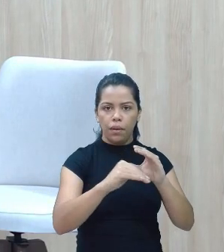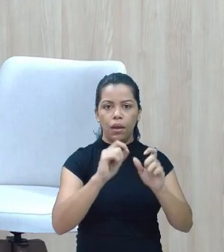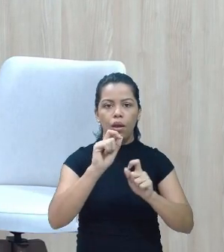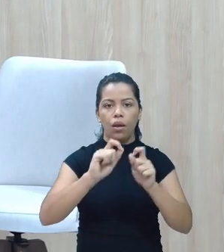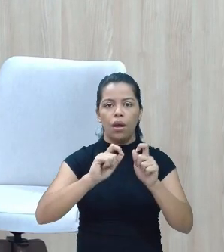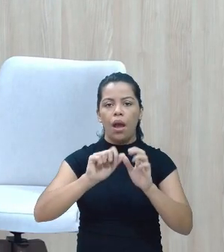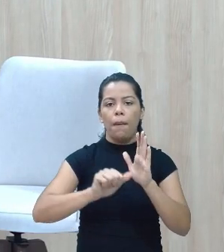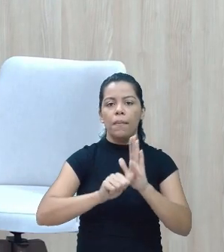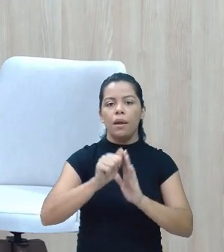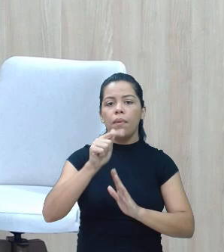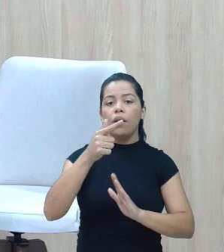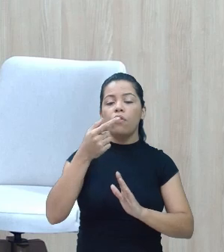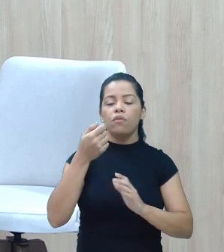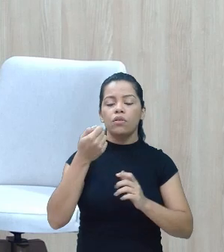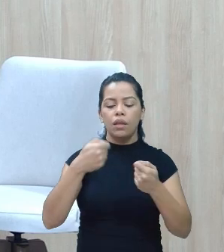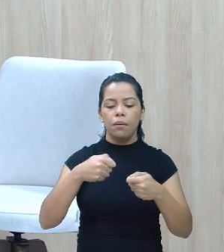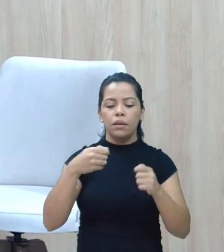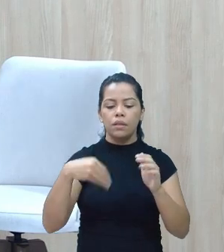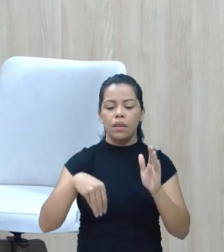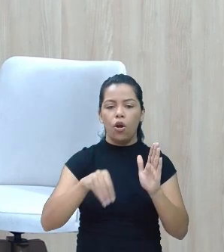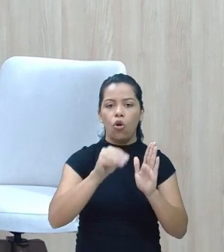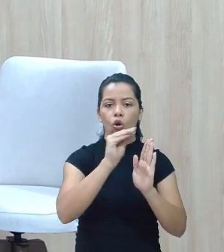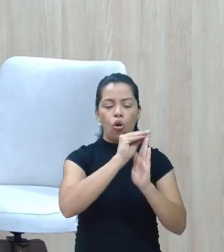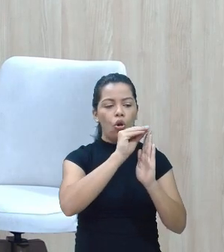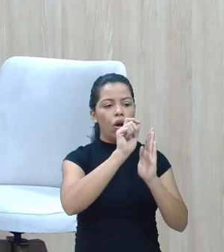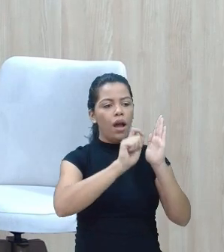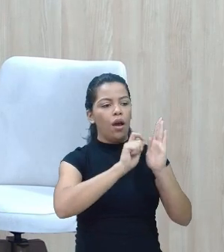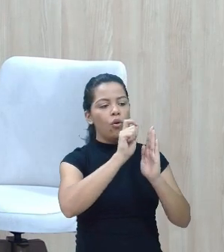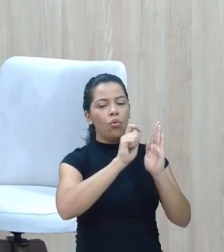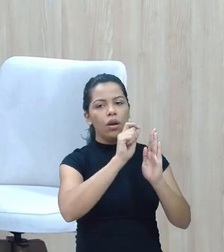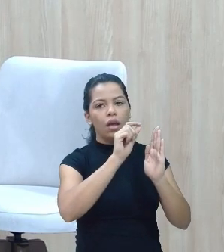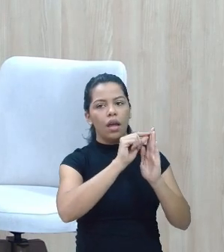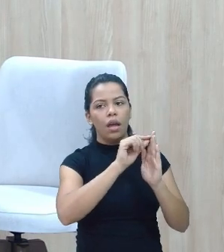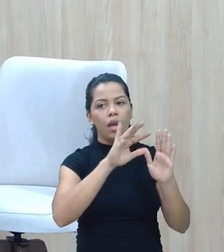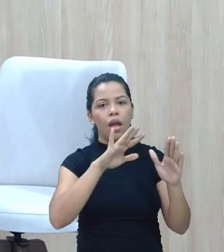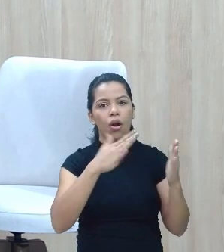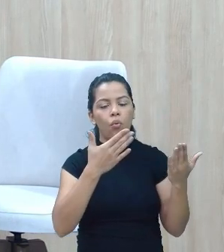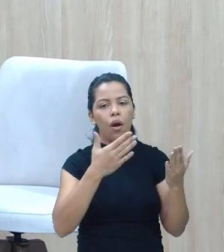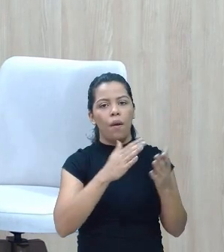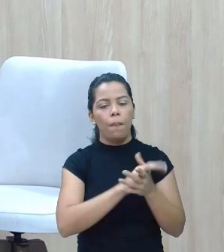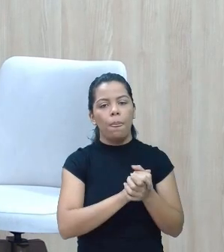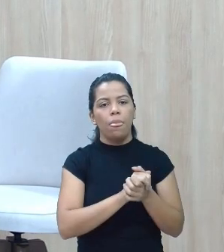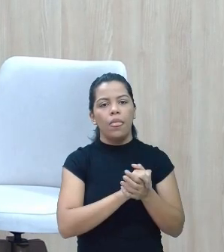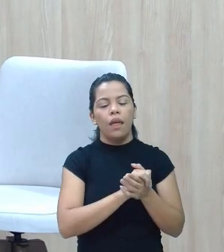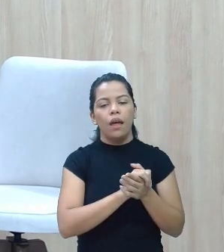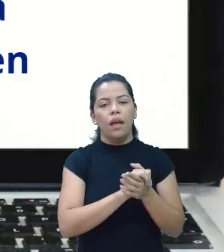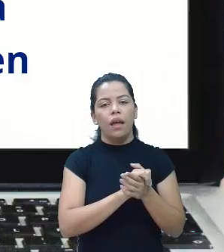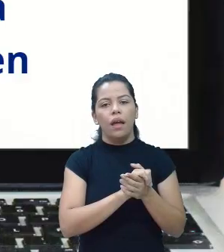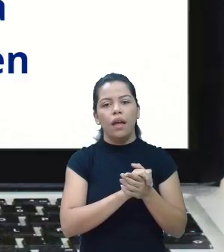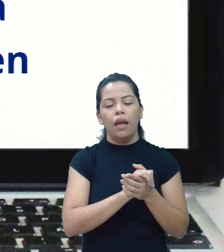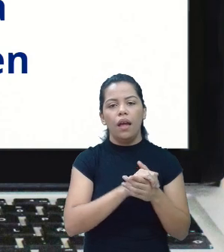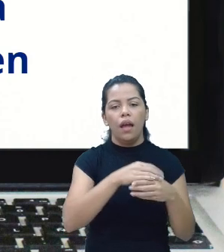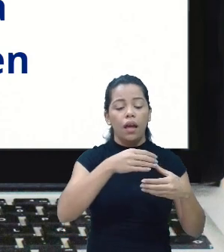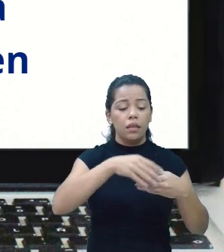colocar a saudação inicial. Quais são as saudações iniciais mais comuns? Dear sirs, ou seja,